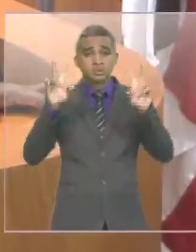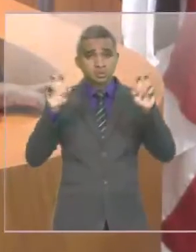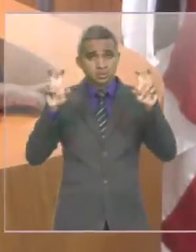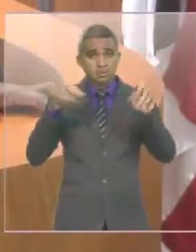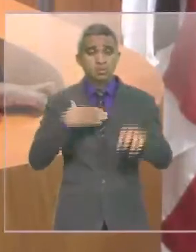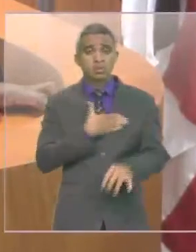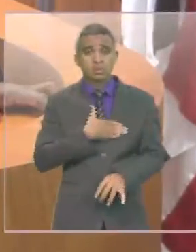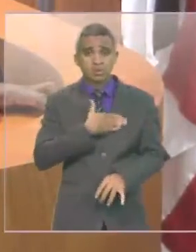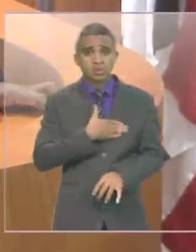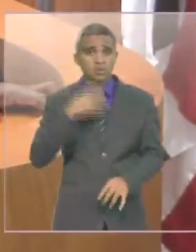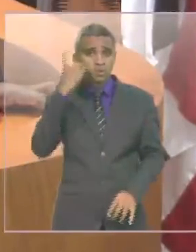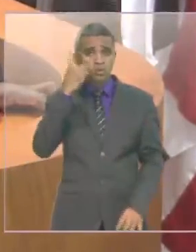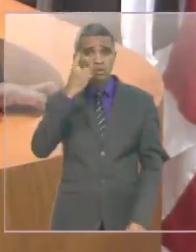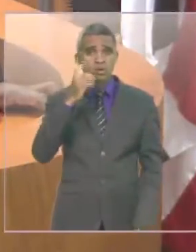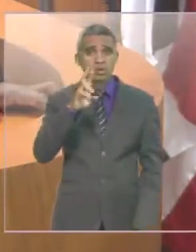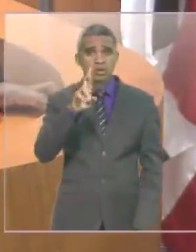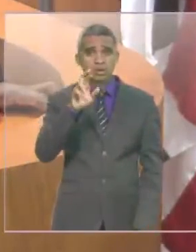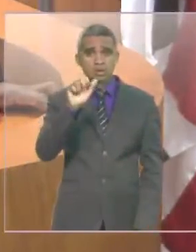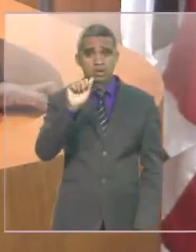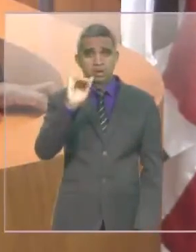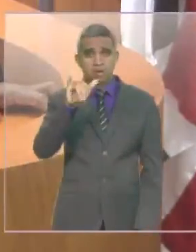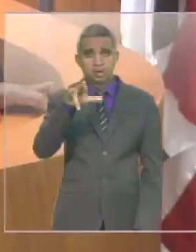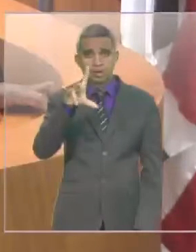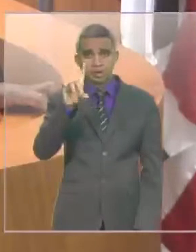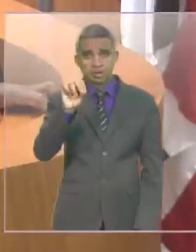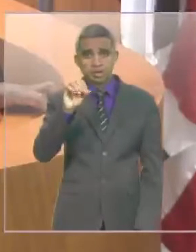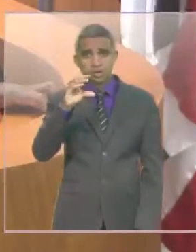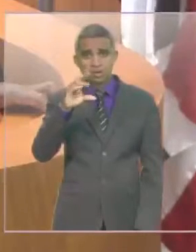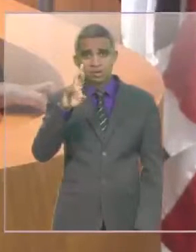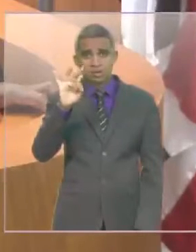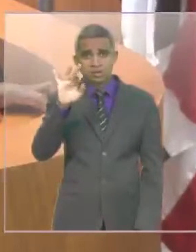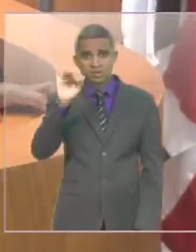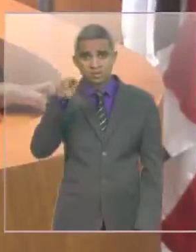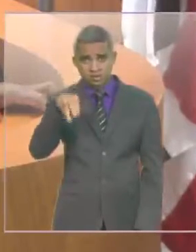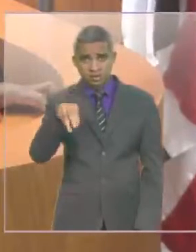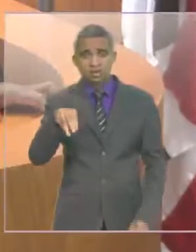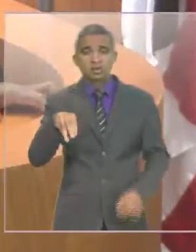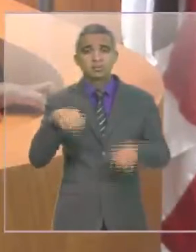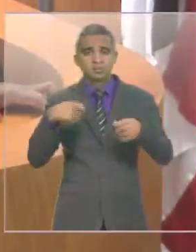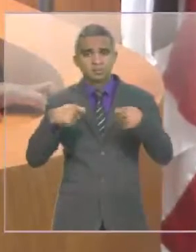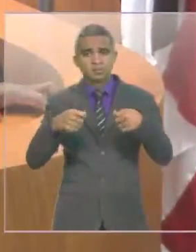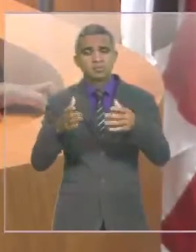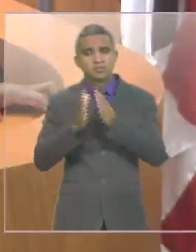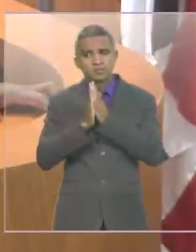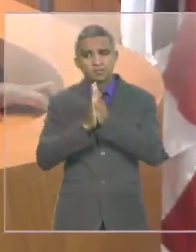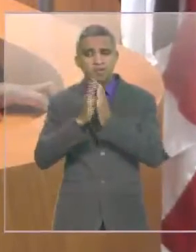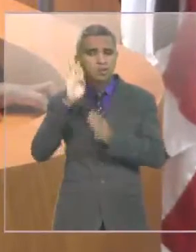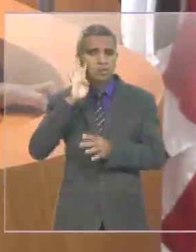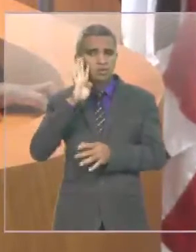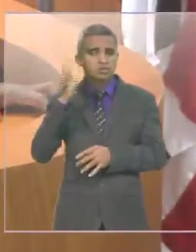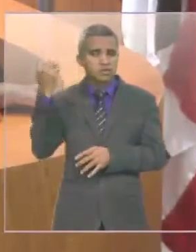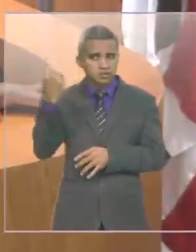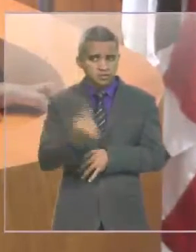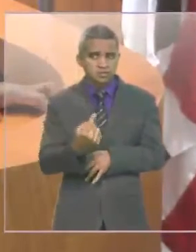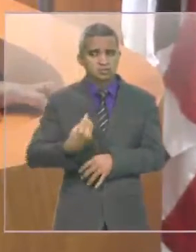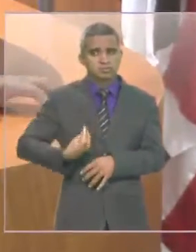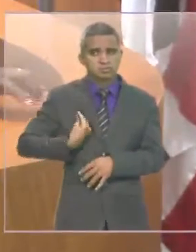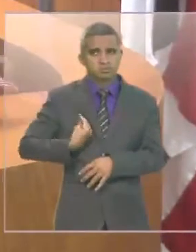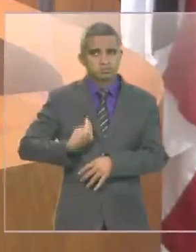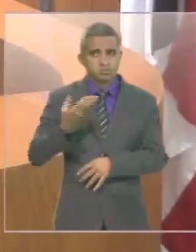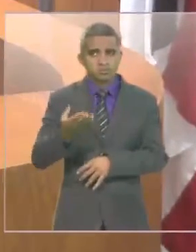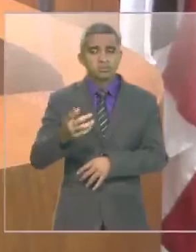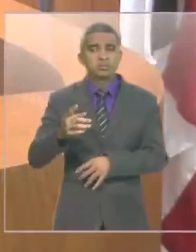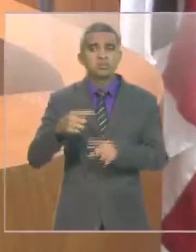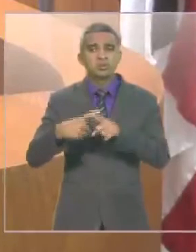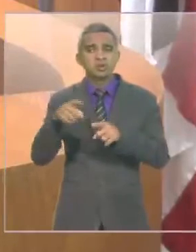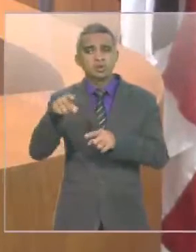deputado quanto estivesse presente aqui na quarta feira também à parte aqui tem muito conhecimento com relação a isso na quarta feira nós vamos estar tratando